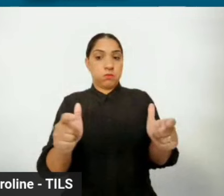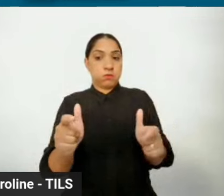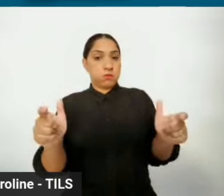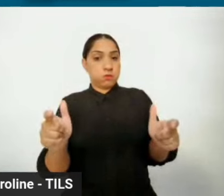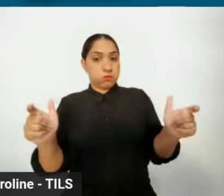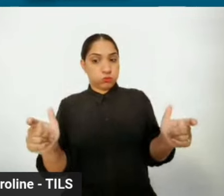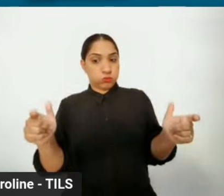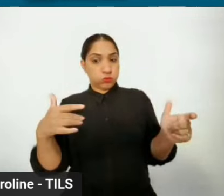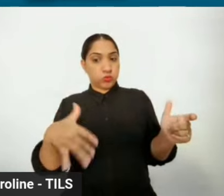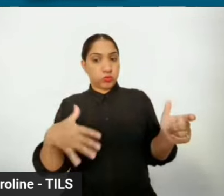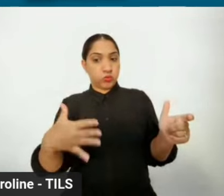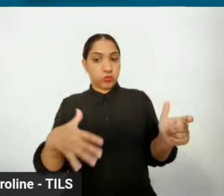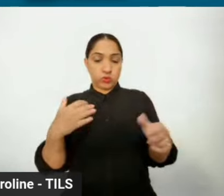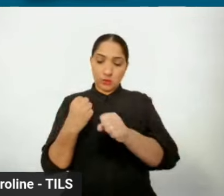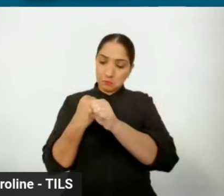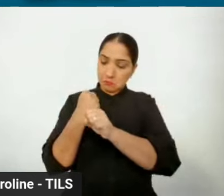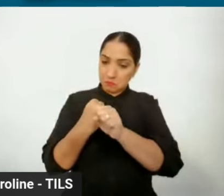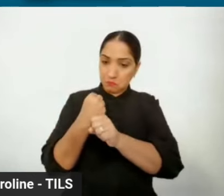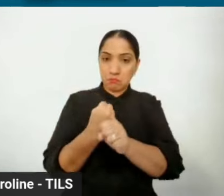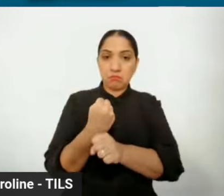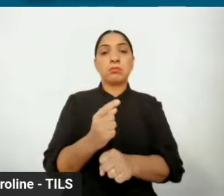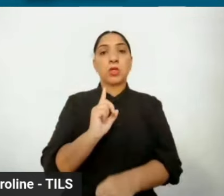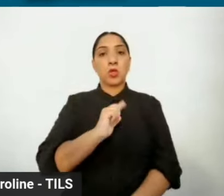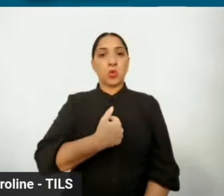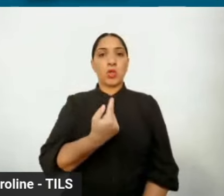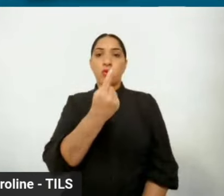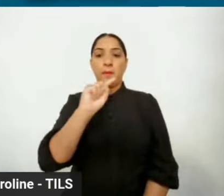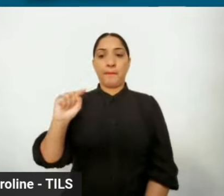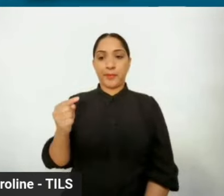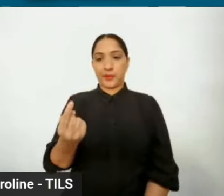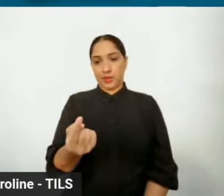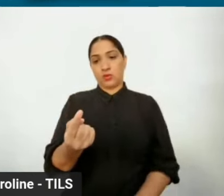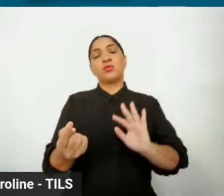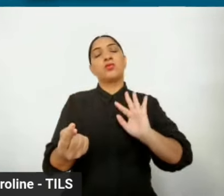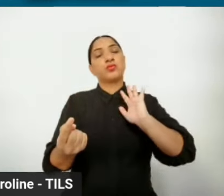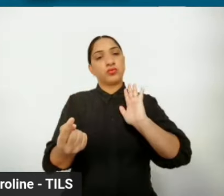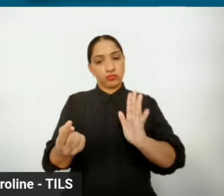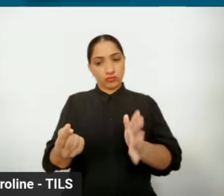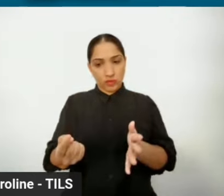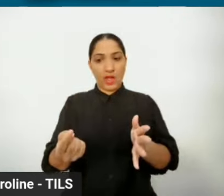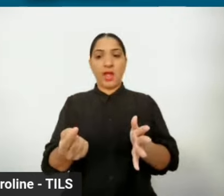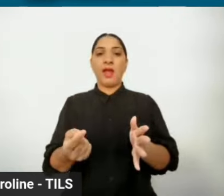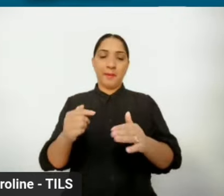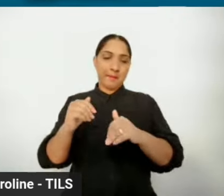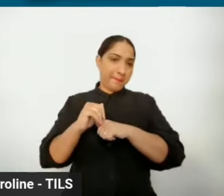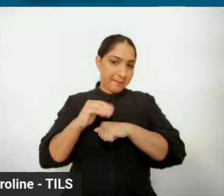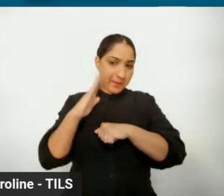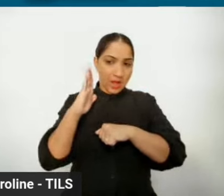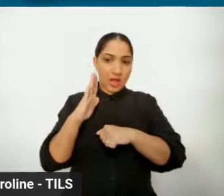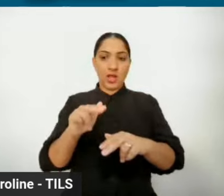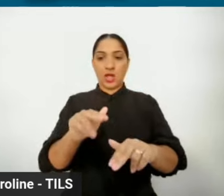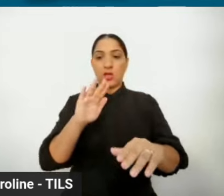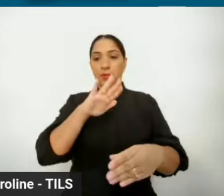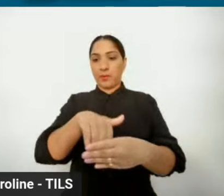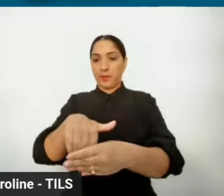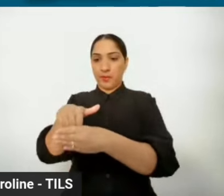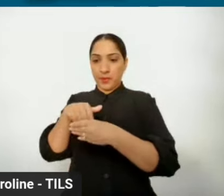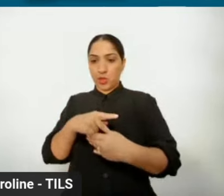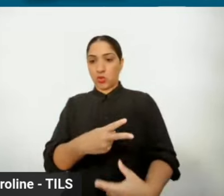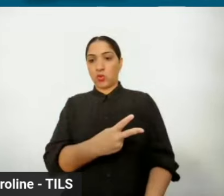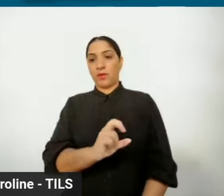anos. Nós, enfim, já passamos de 1 milhão de pessoas com deficiência nas eleições de